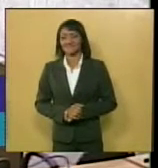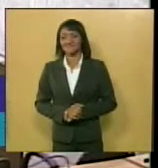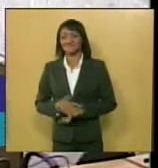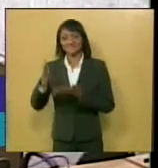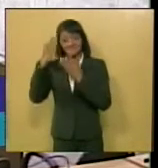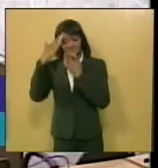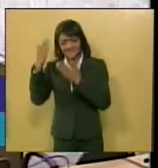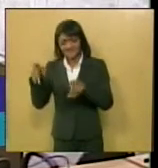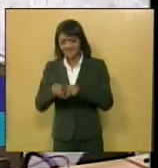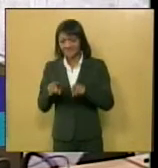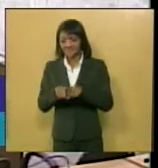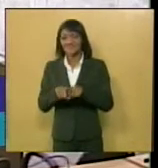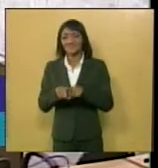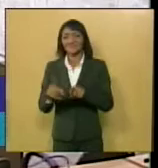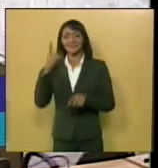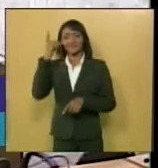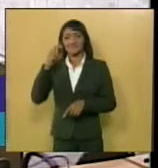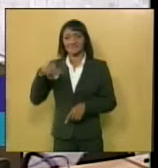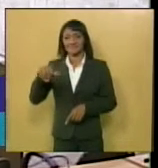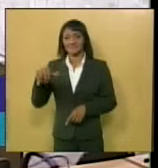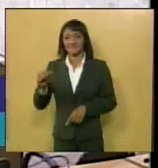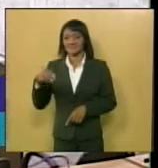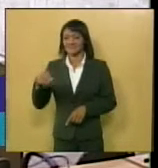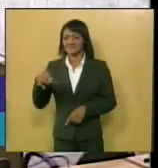Agradecer a presença dos deputados, deputadas Maria Mendonça,